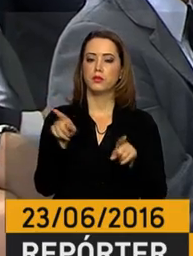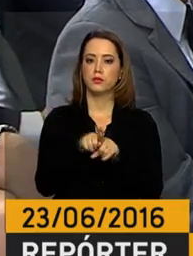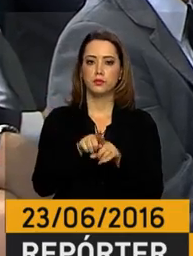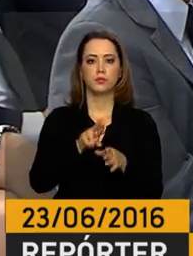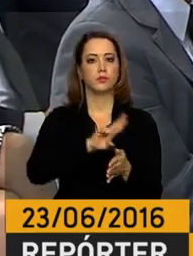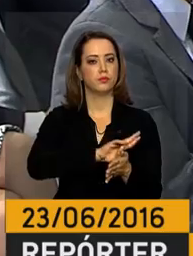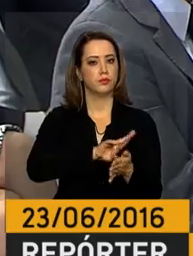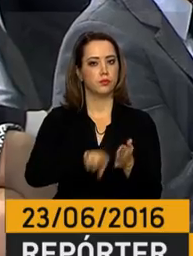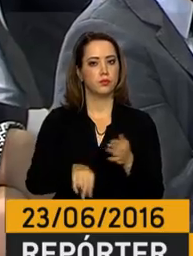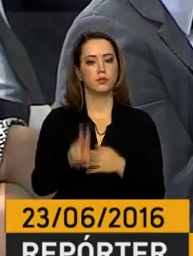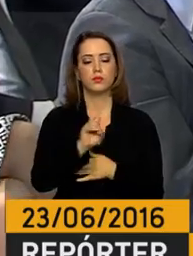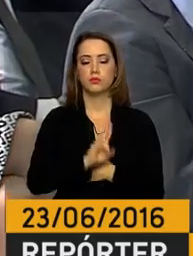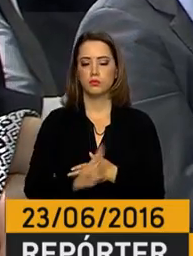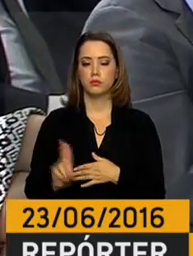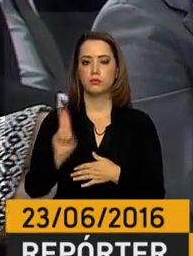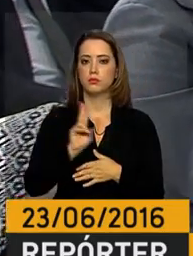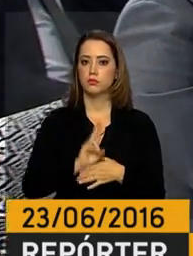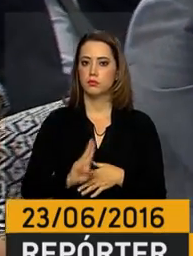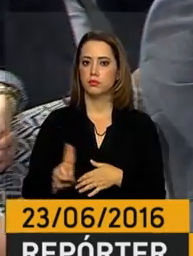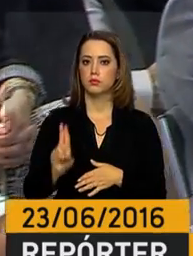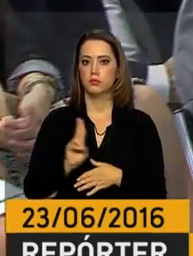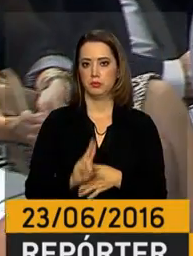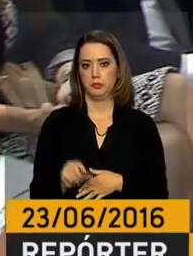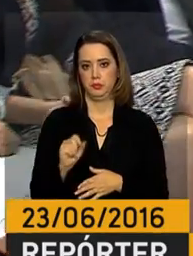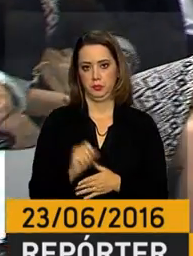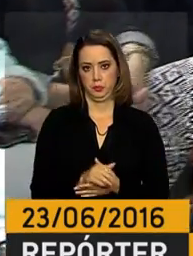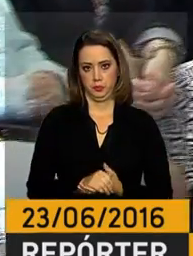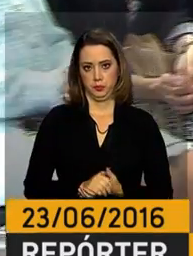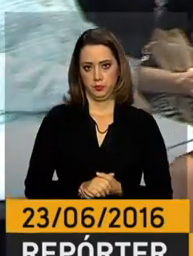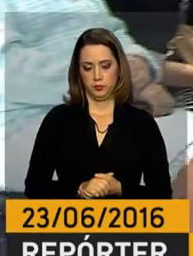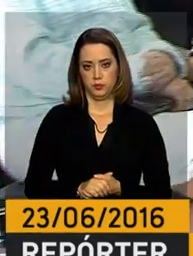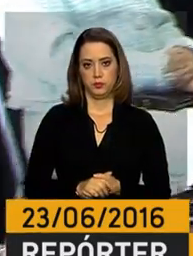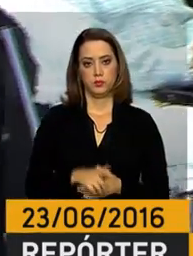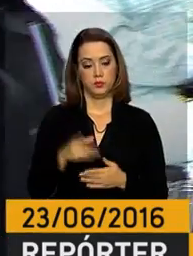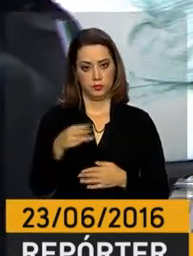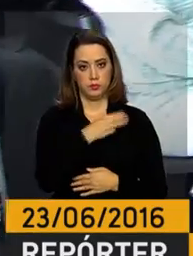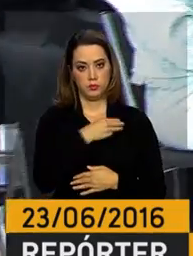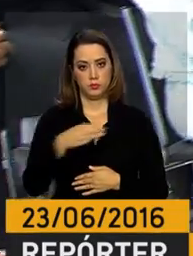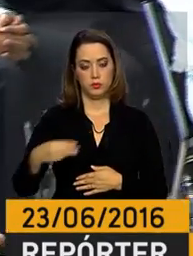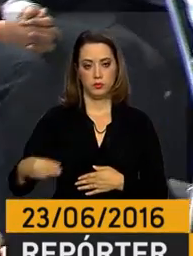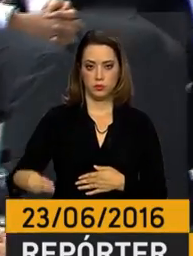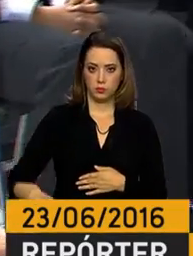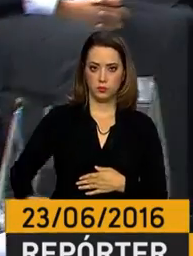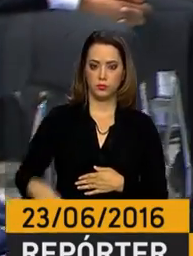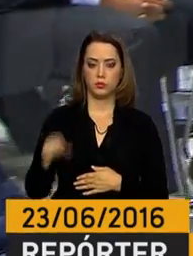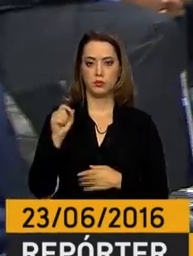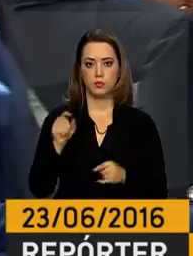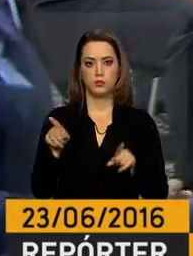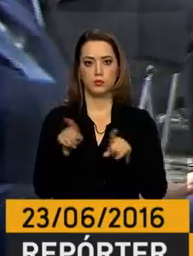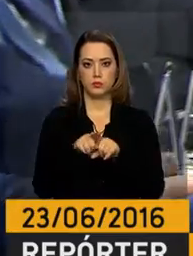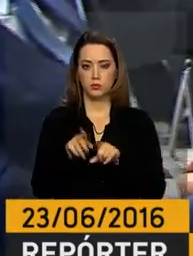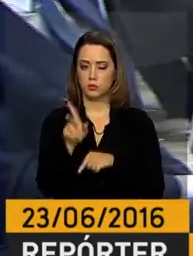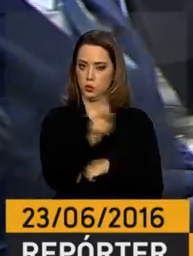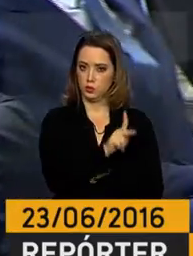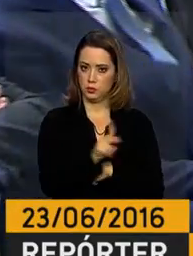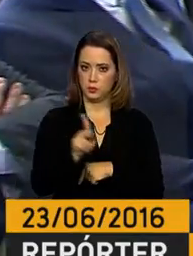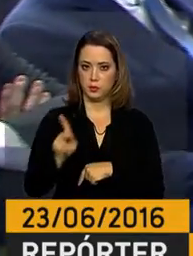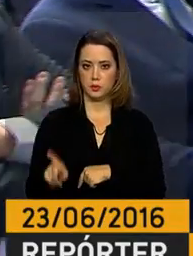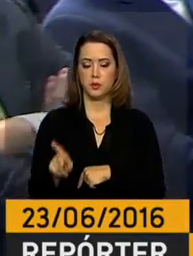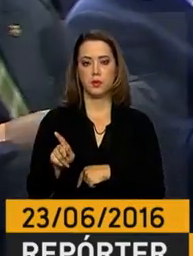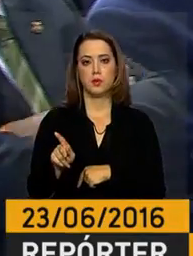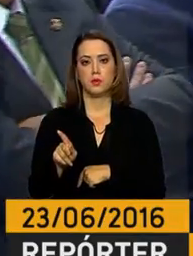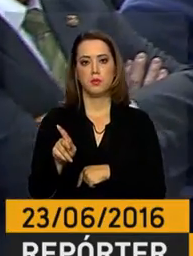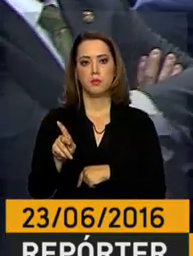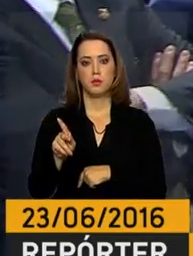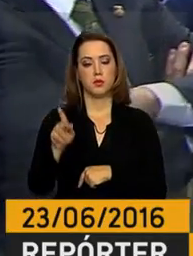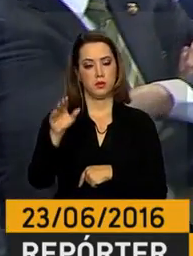pais lantin Soraia Santos Ministro Ivis Gandra da Silva Martins Filho presidente do Tribunal